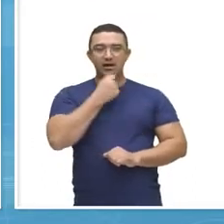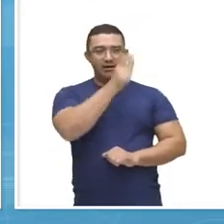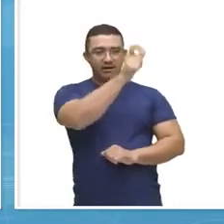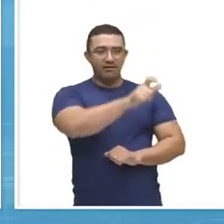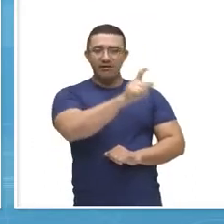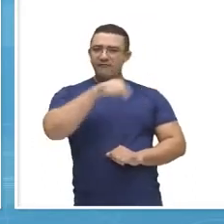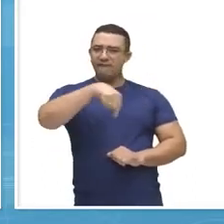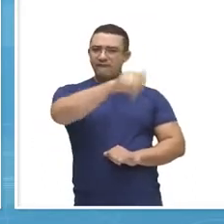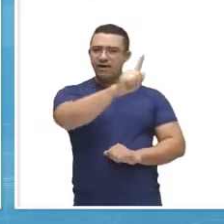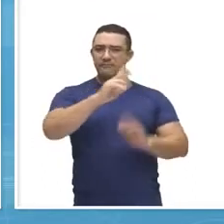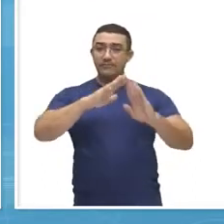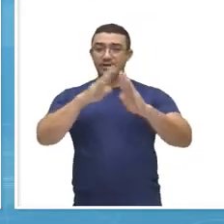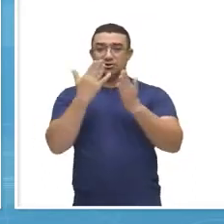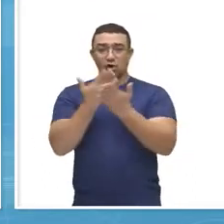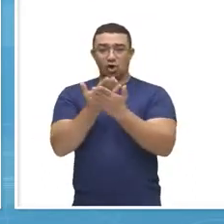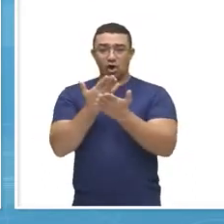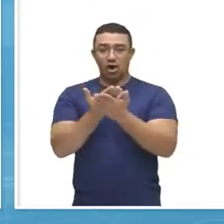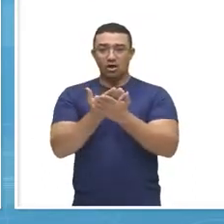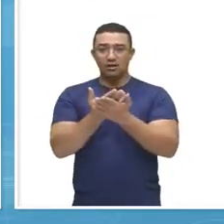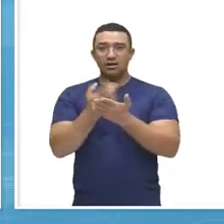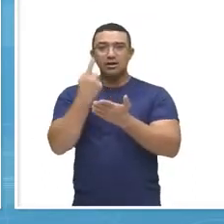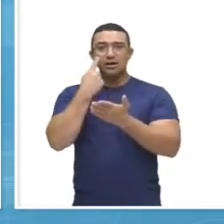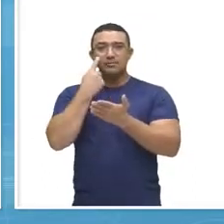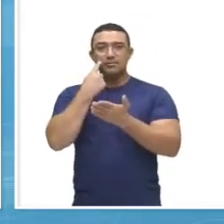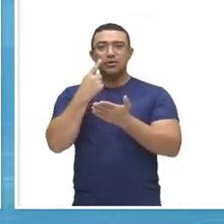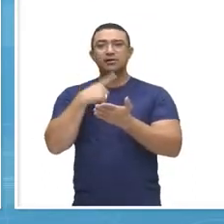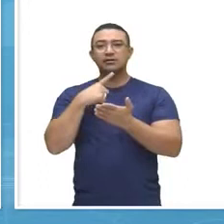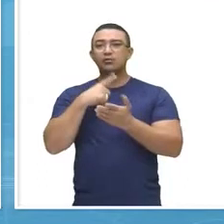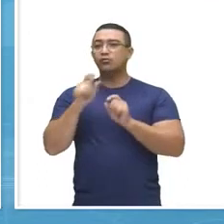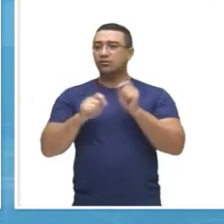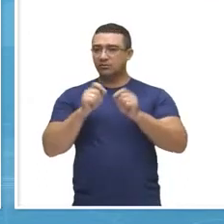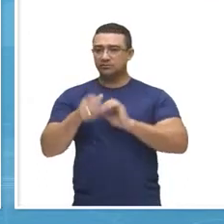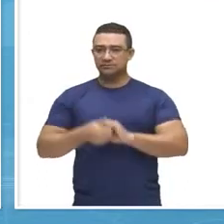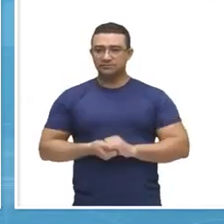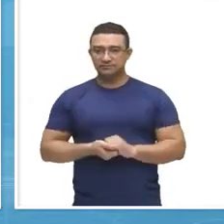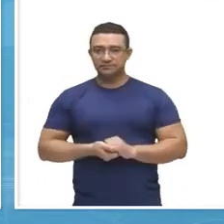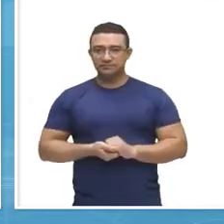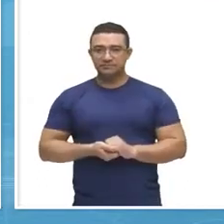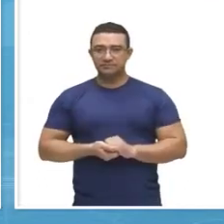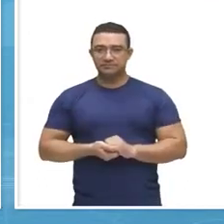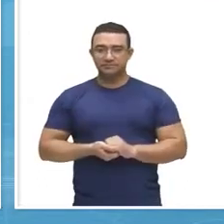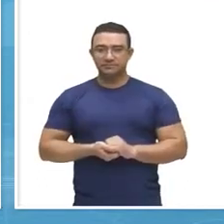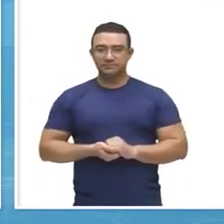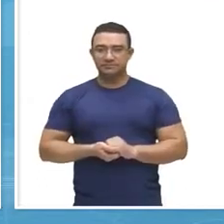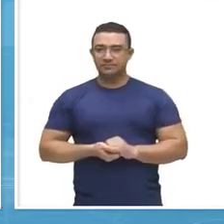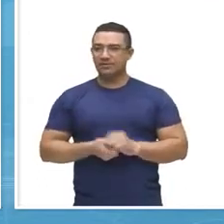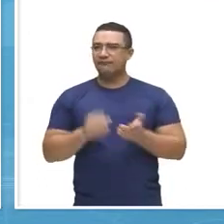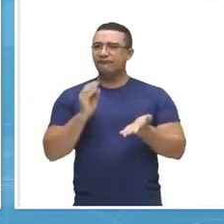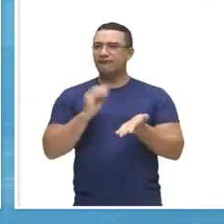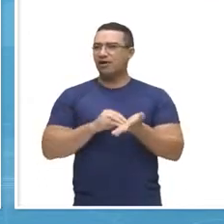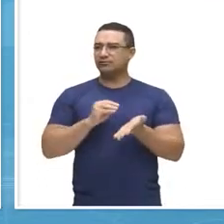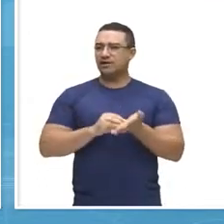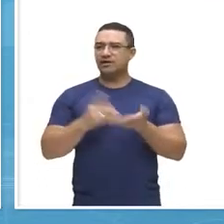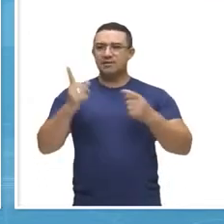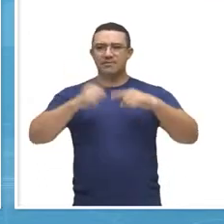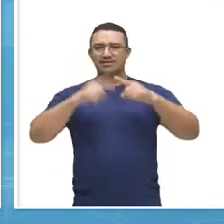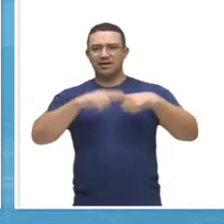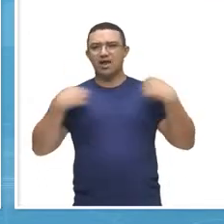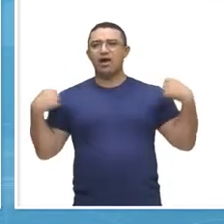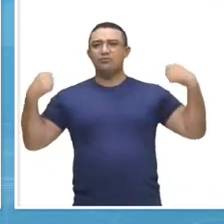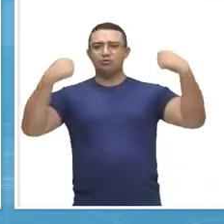está indo para a escola? Porque nós não estamos vendo ali, né? Ninguém vai jogar futebol, vai para a escolinha de futebol sem levar material, né? Então,